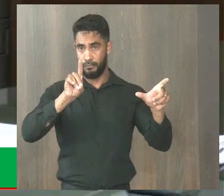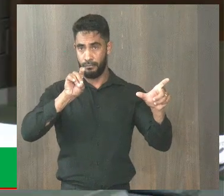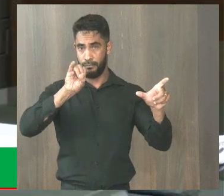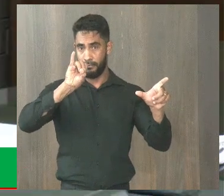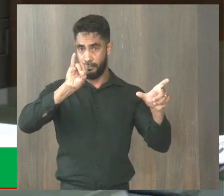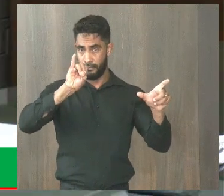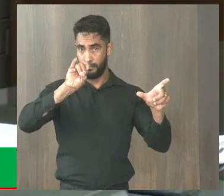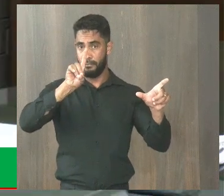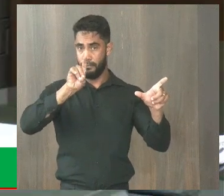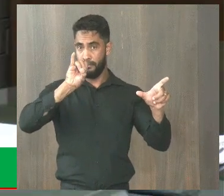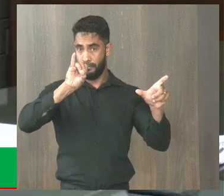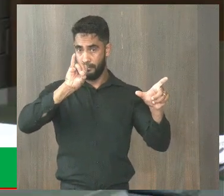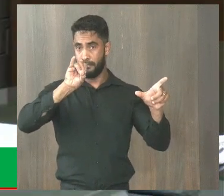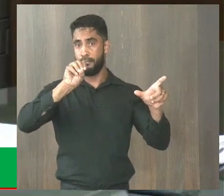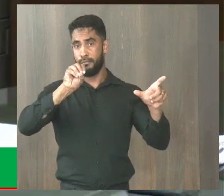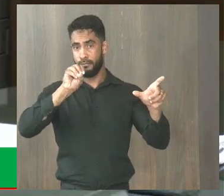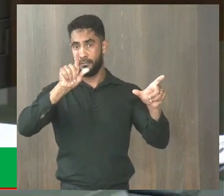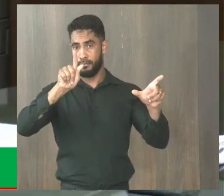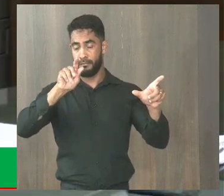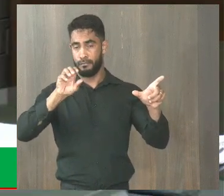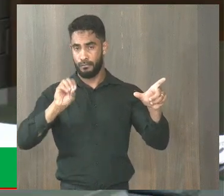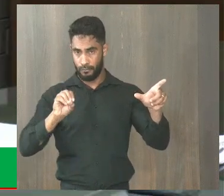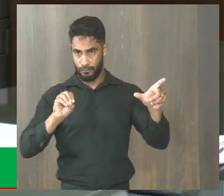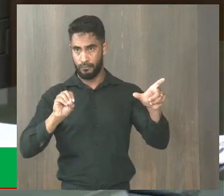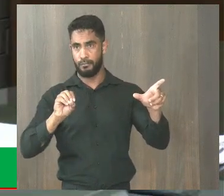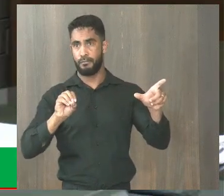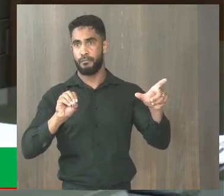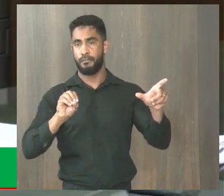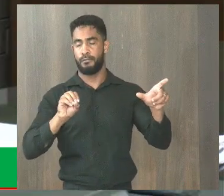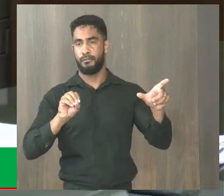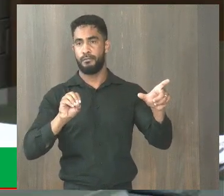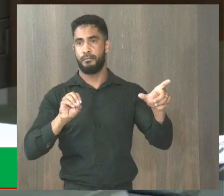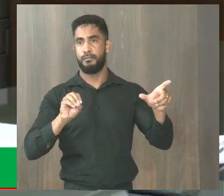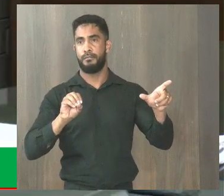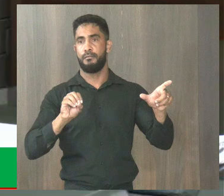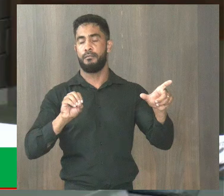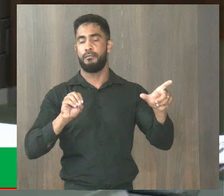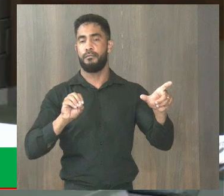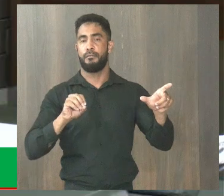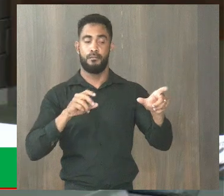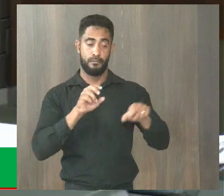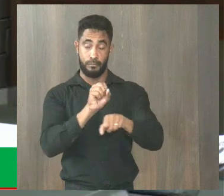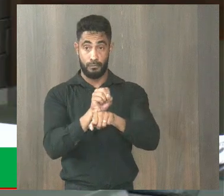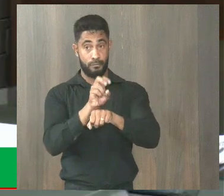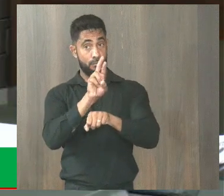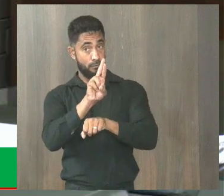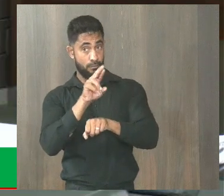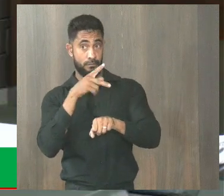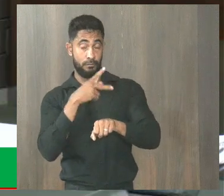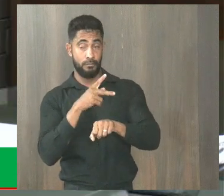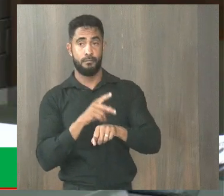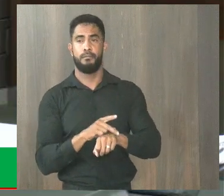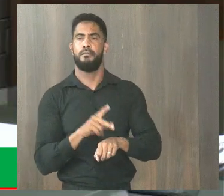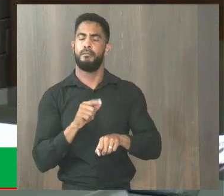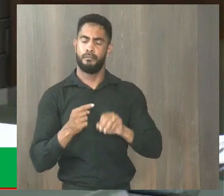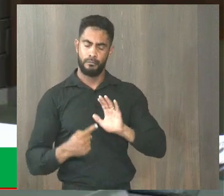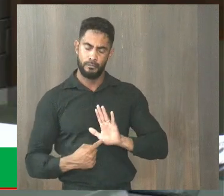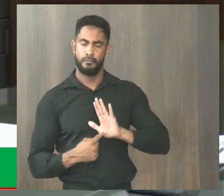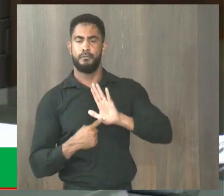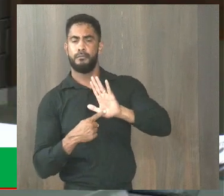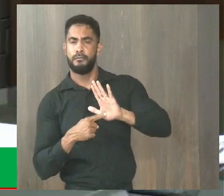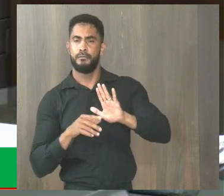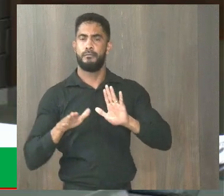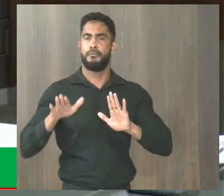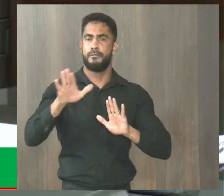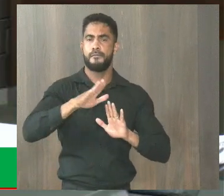é o odontólogo aqui da nossa cidade, um dentista, da maneira popular dizer, o doutor Diogo. Vem se destacando aí também na